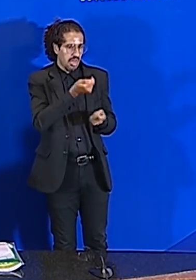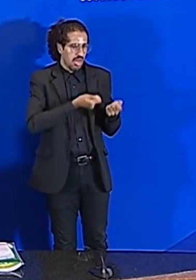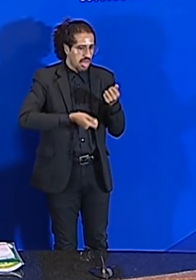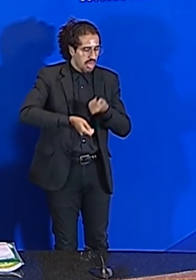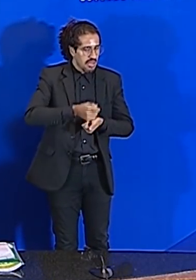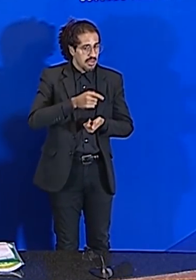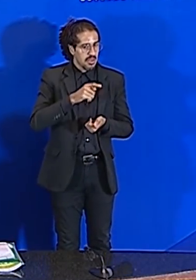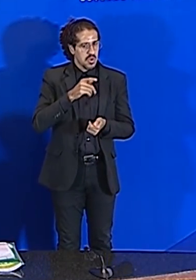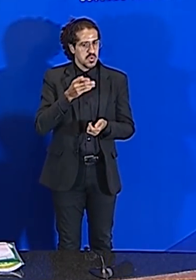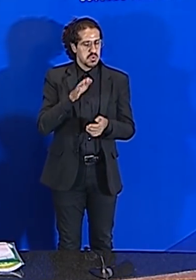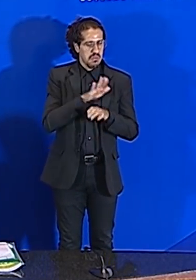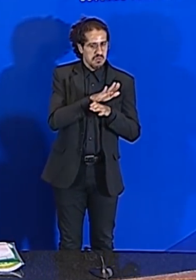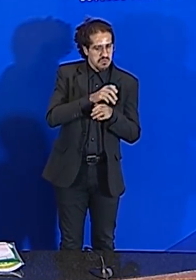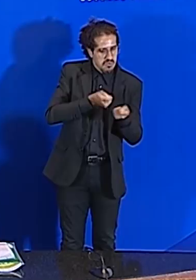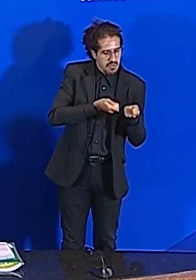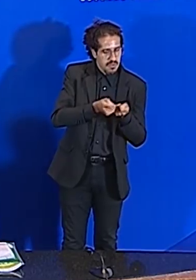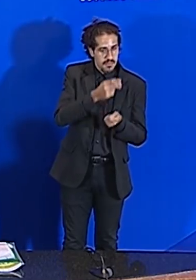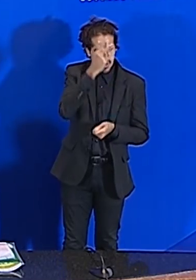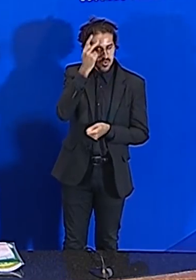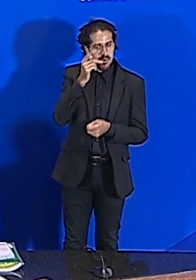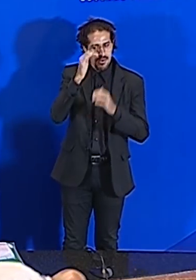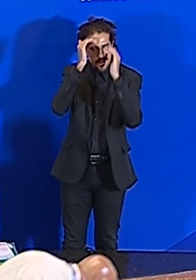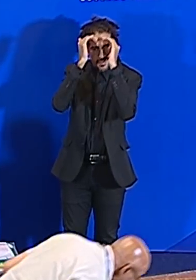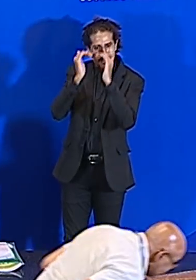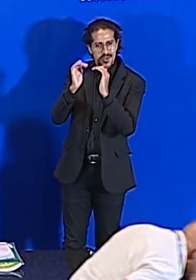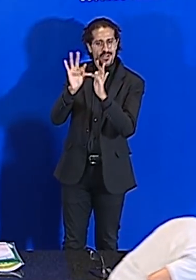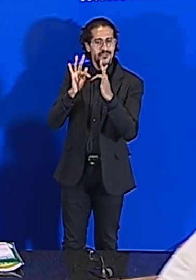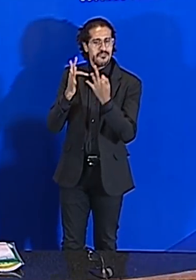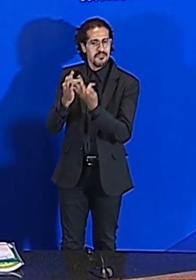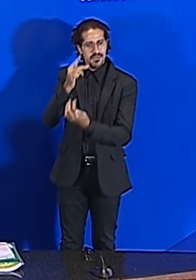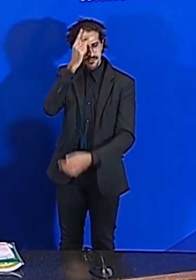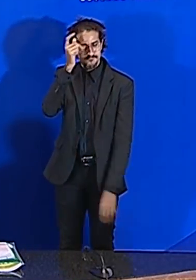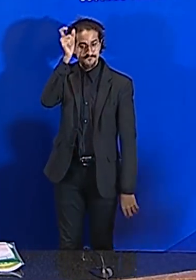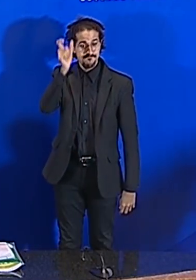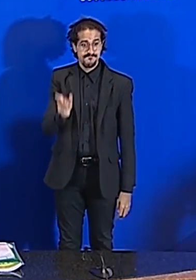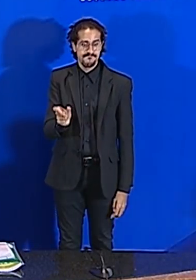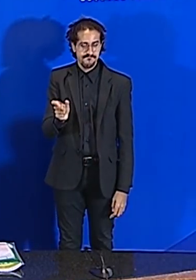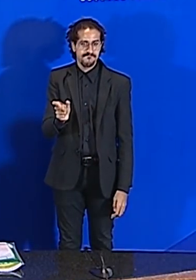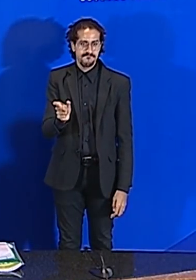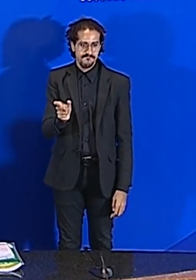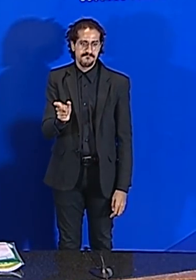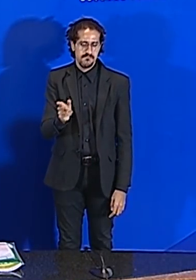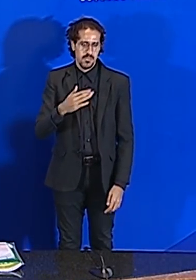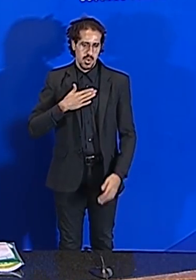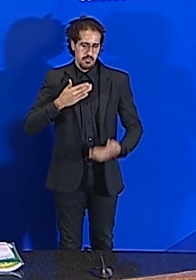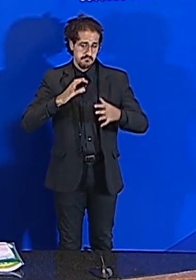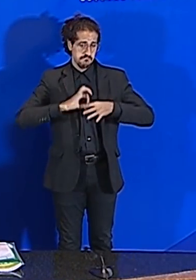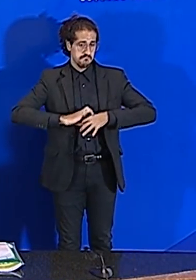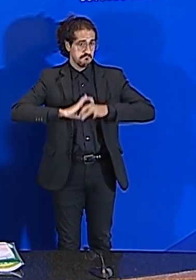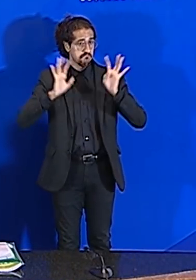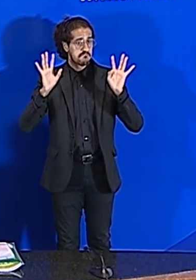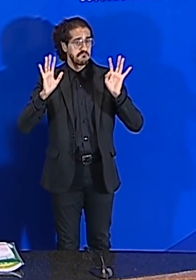respeite os indivíduos, as pessoas, as famílias. Então, estou aqui à disposição.